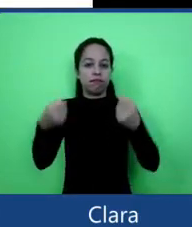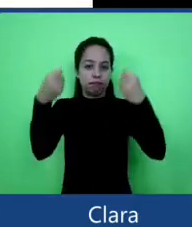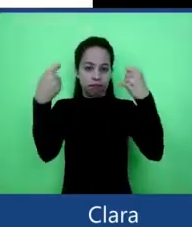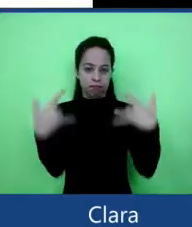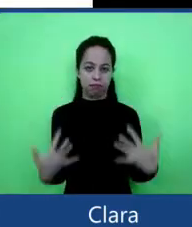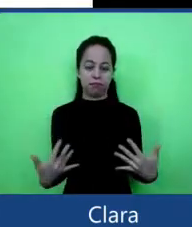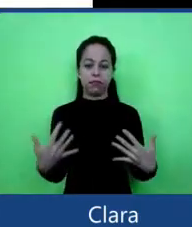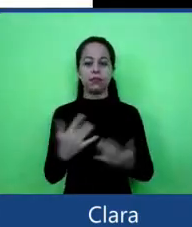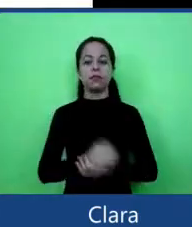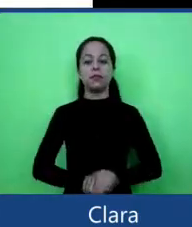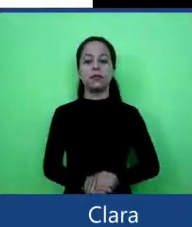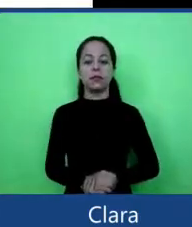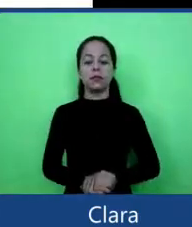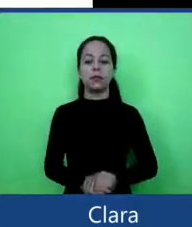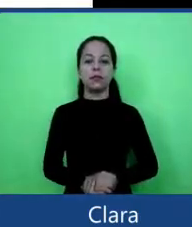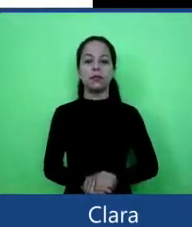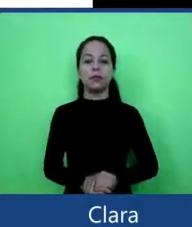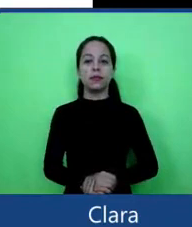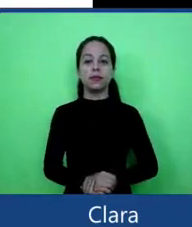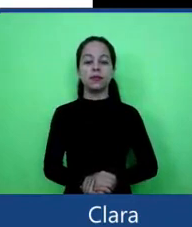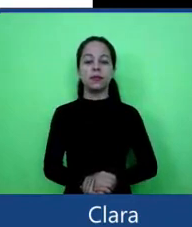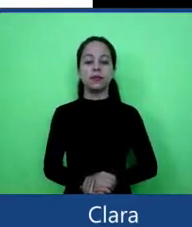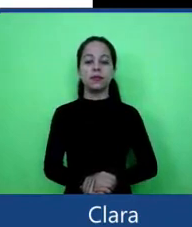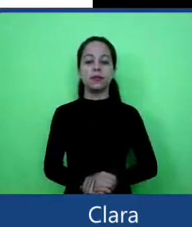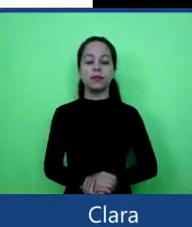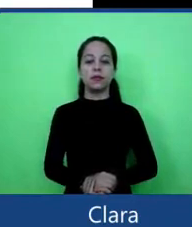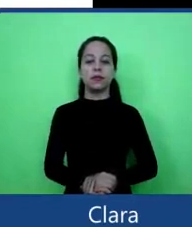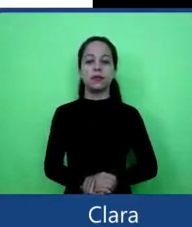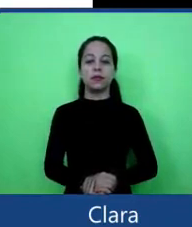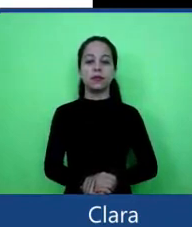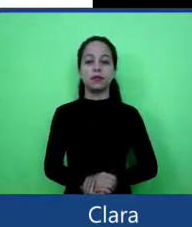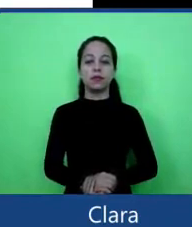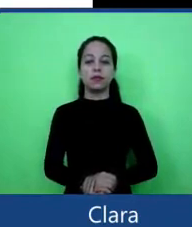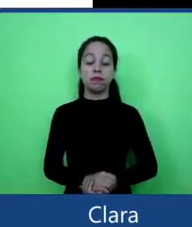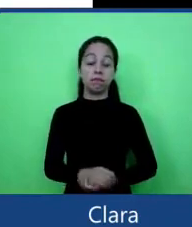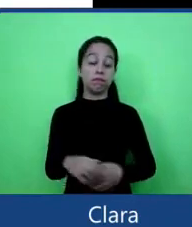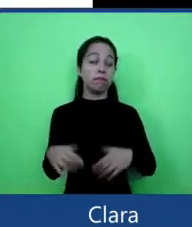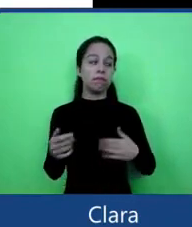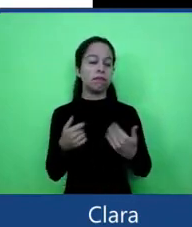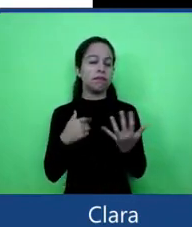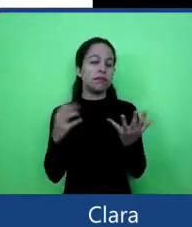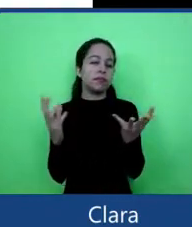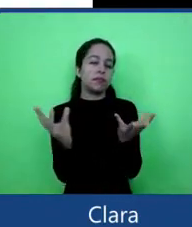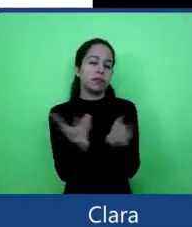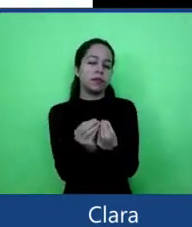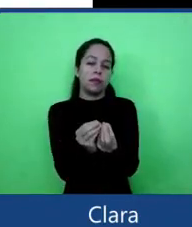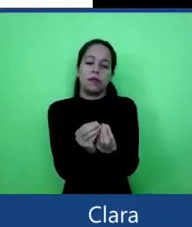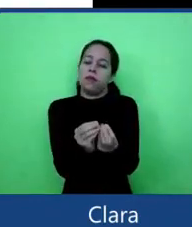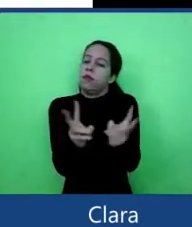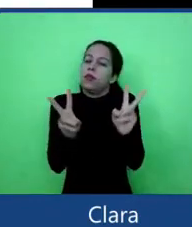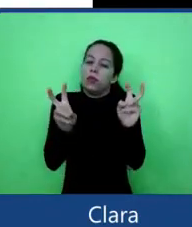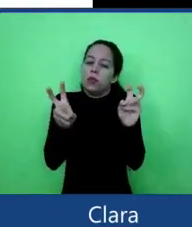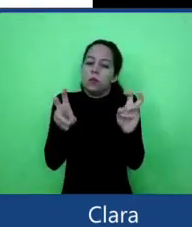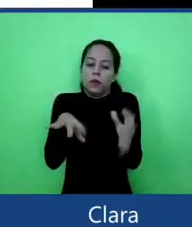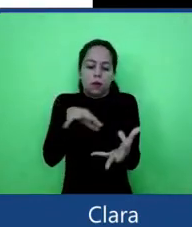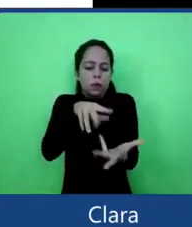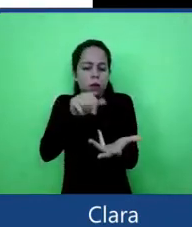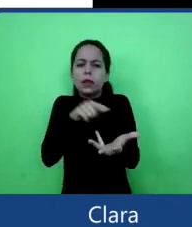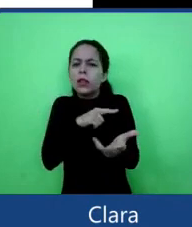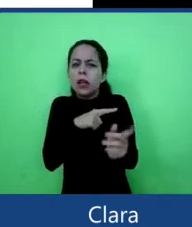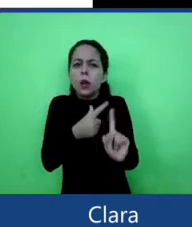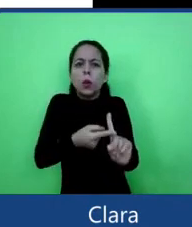Isso, um minutinho. Então, eu vou falar rapidamente o que é aquecimento global e como ele se manifesta,